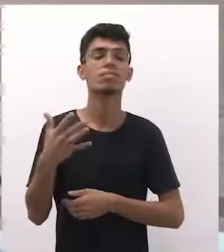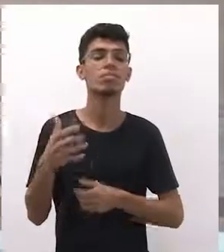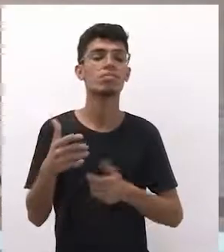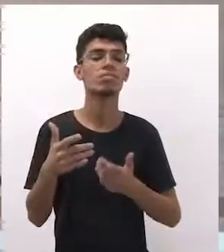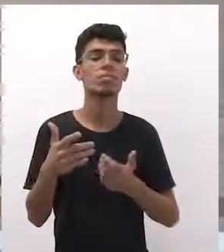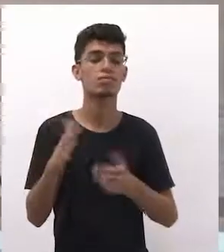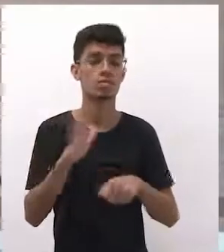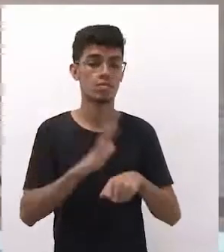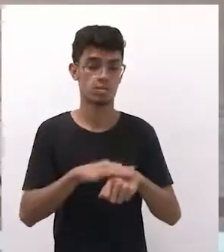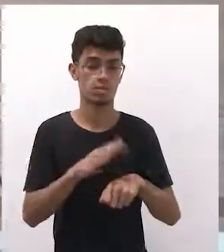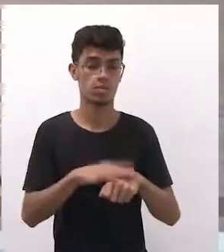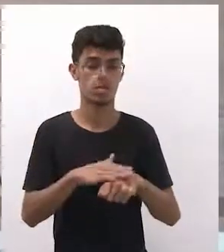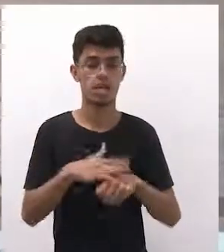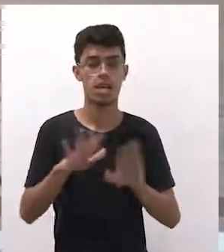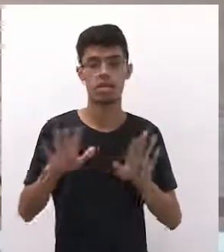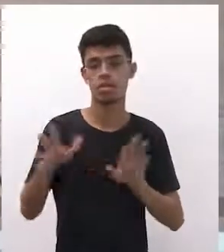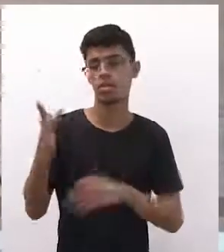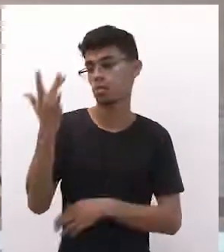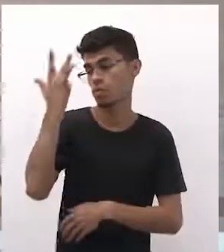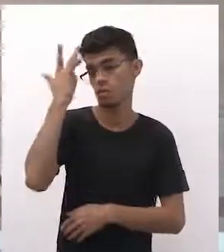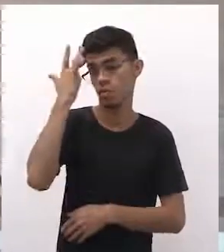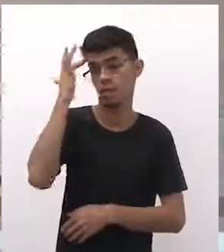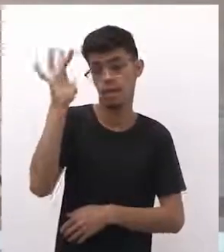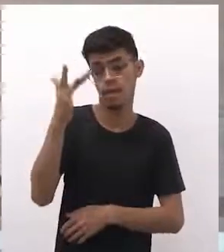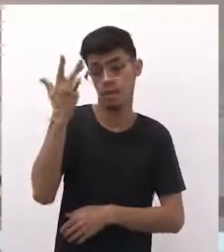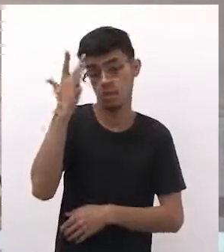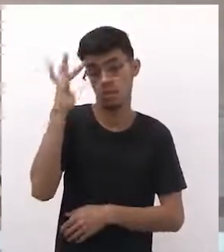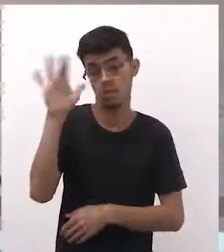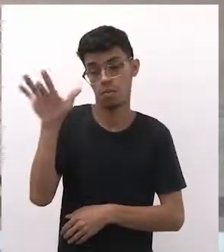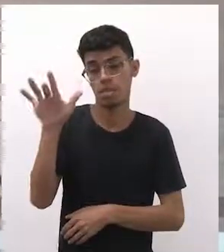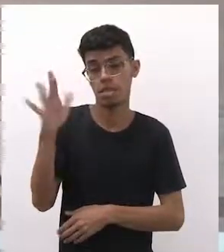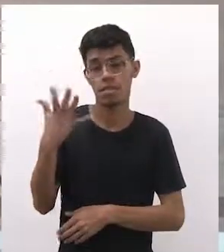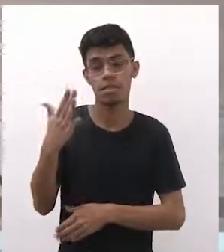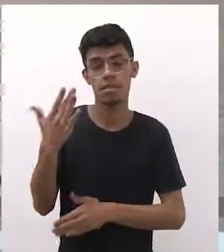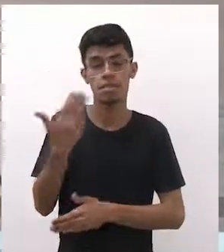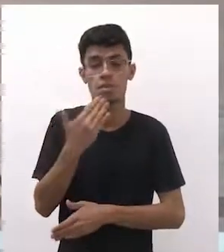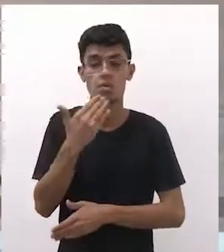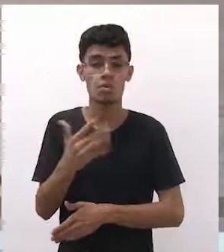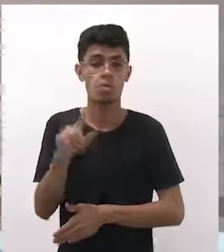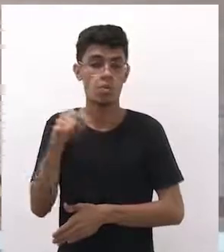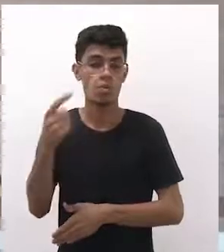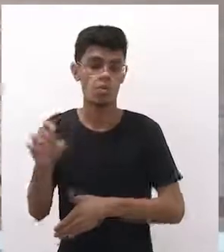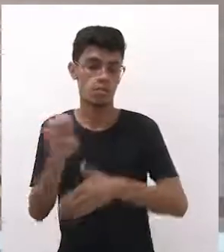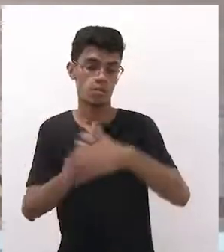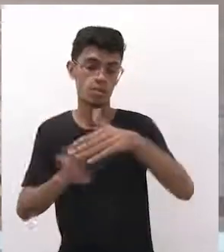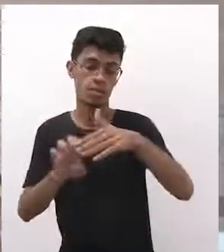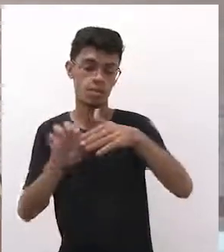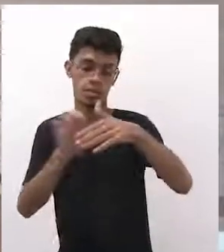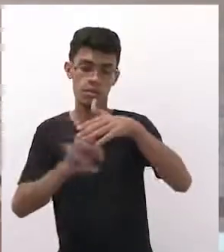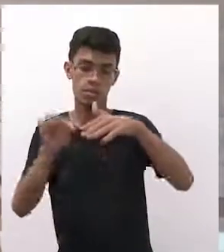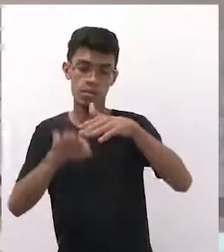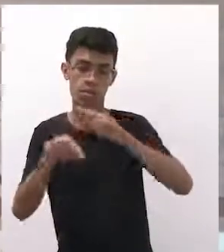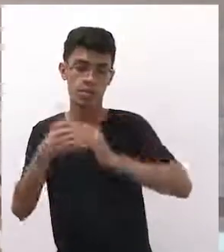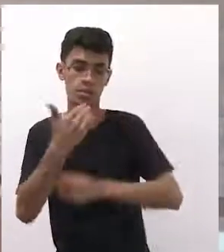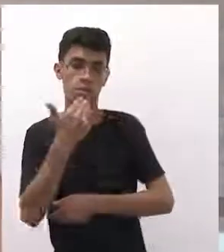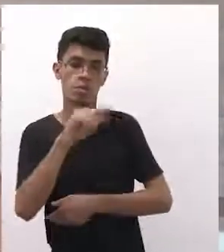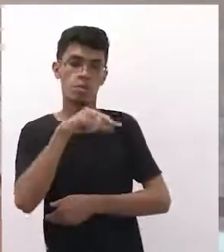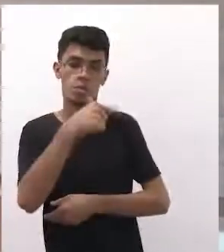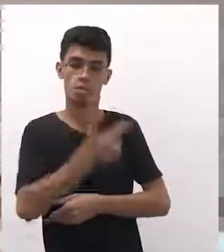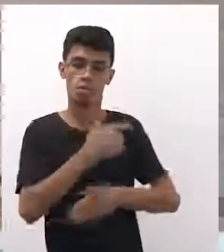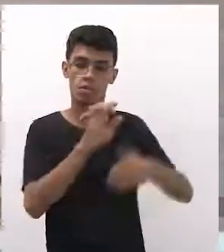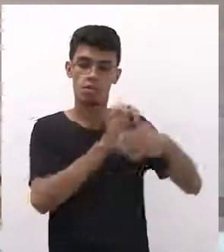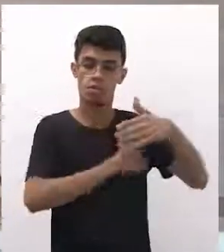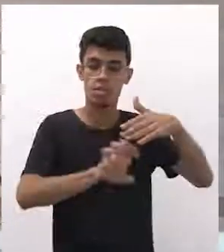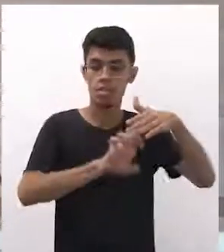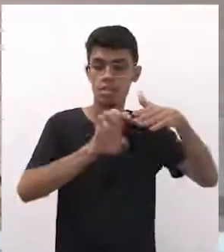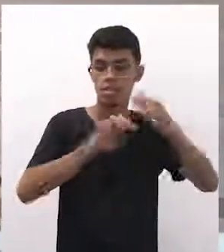situação, dizem assim, mas eu não sabia, eu contratei tal empresa, e daí a tal empresa contrata outra empresa, que contrata